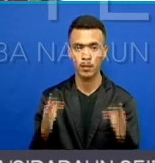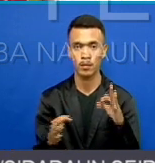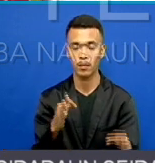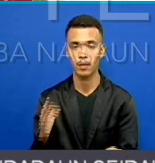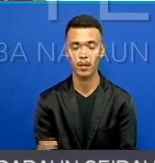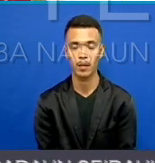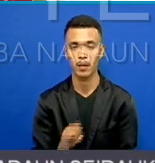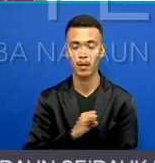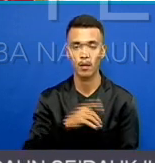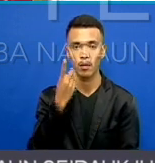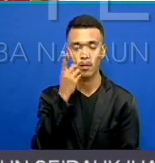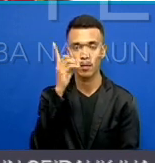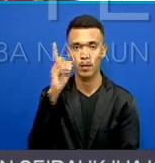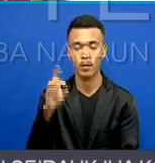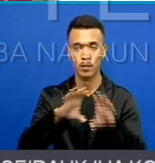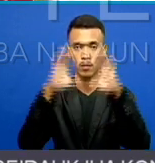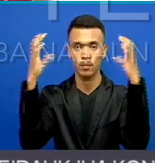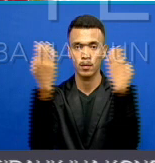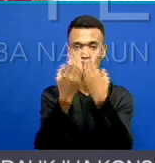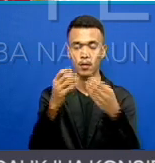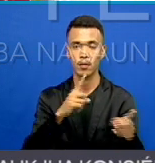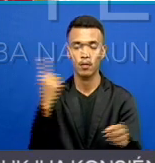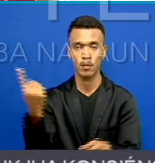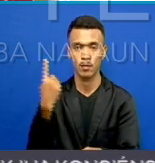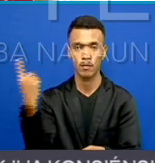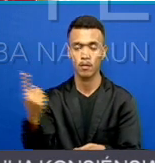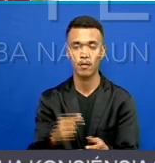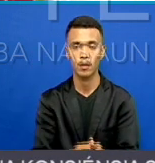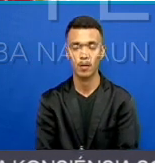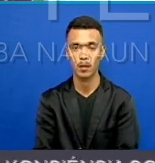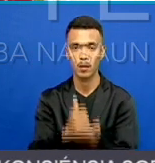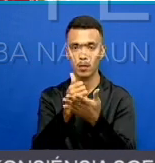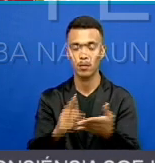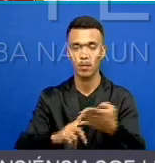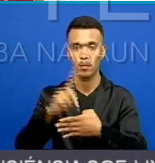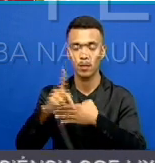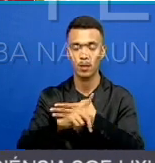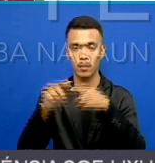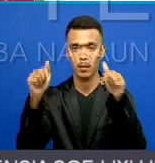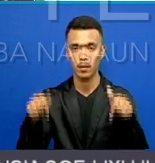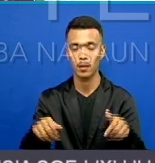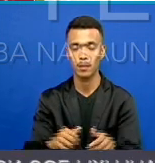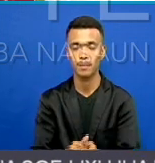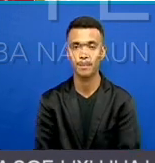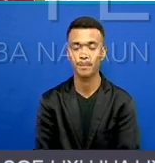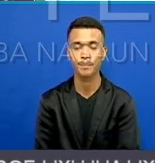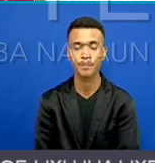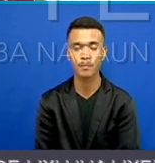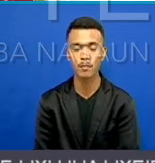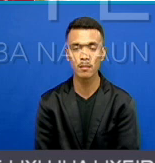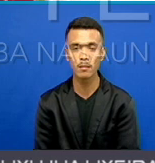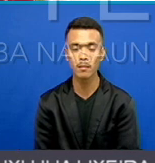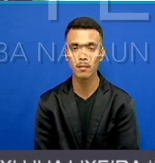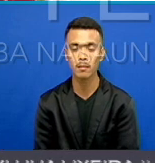ne tujuan komisão UNESCO nafati komitmen tu bot. Kuda apa yang kita dapat lihat program itu kesal. Tama komisão UNESCO nene sibi semua kan lihat program